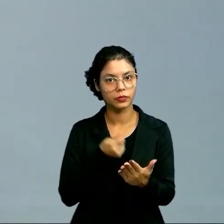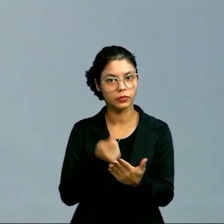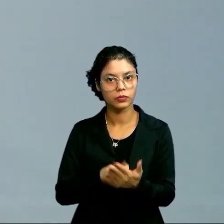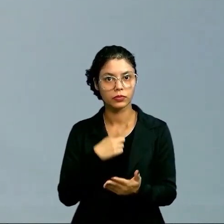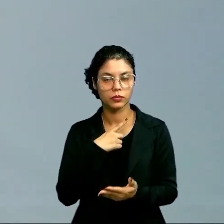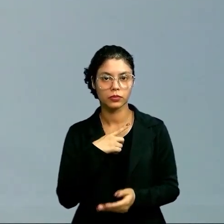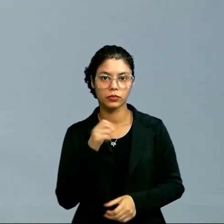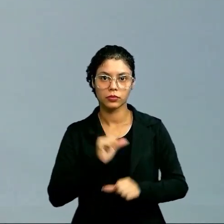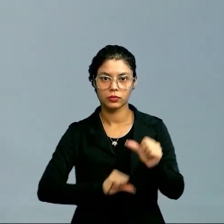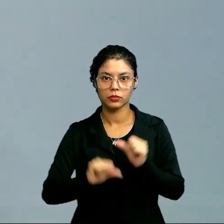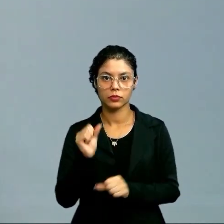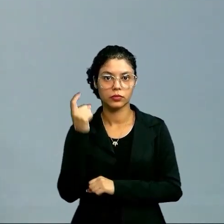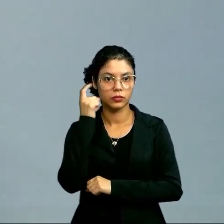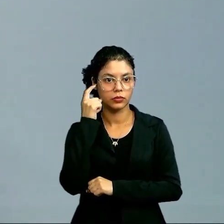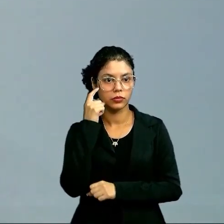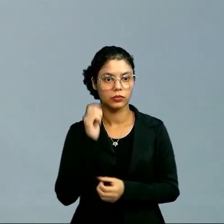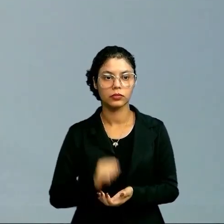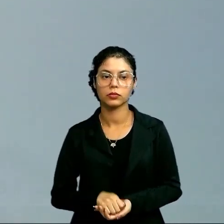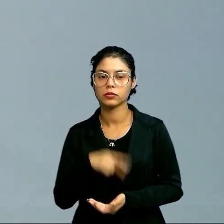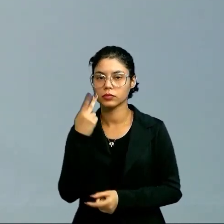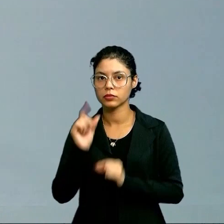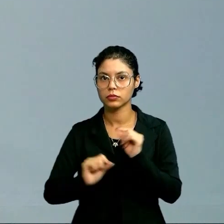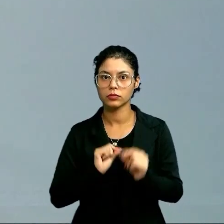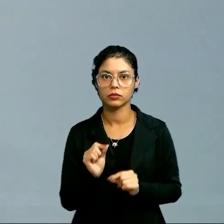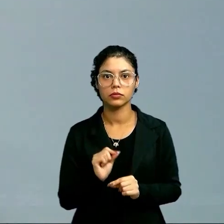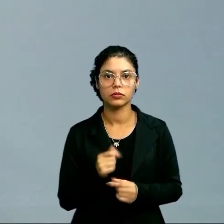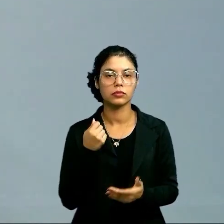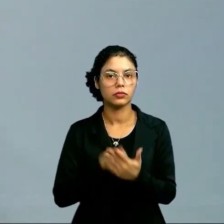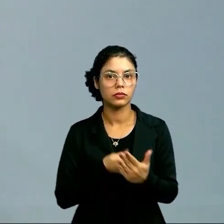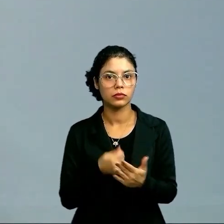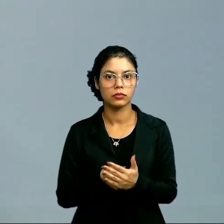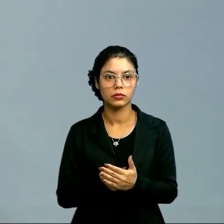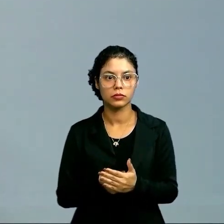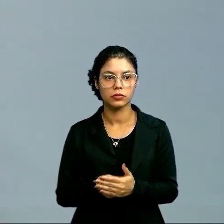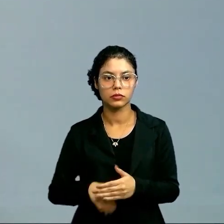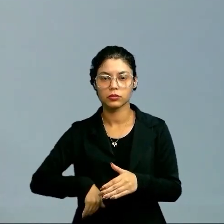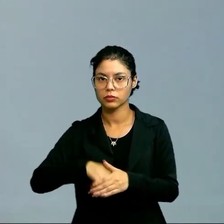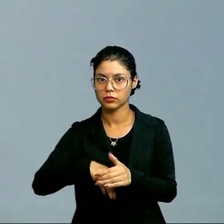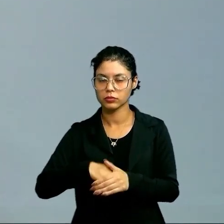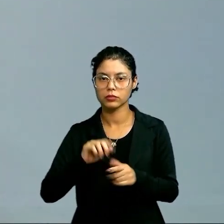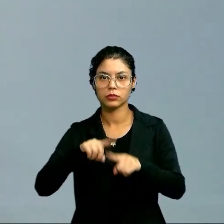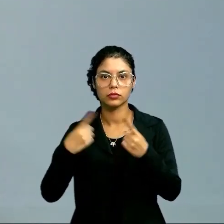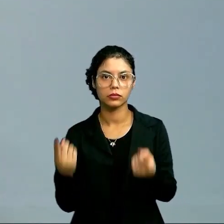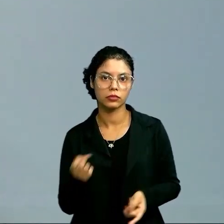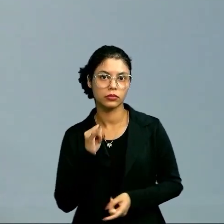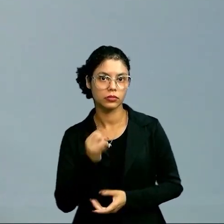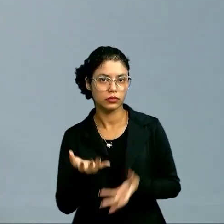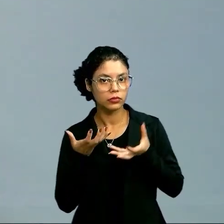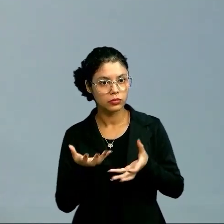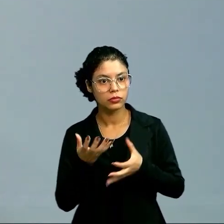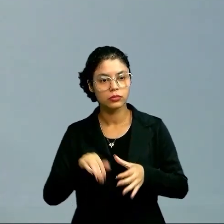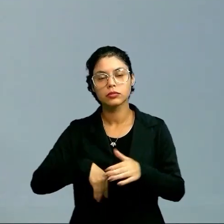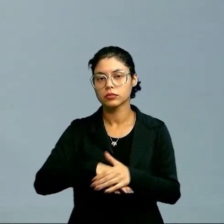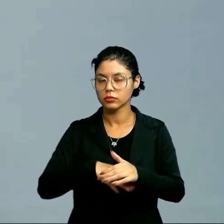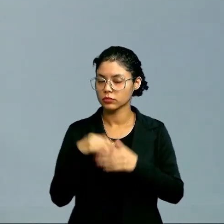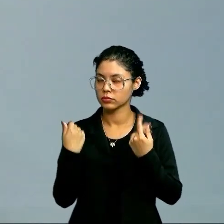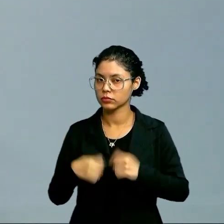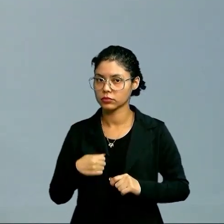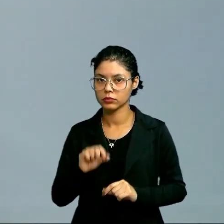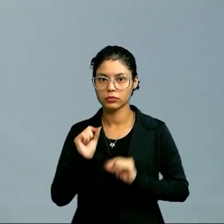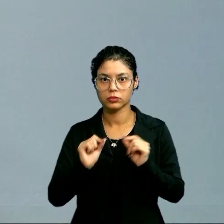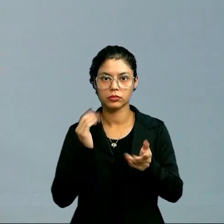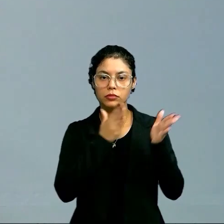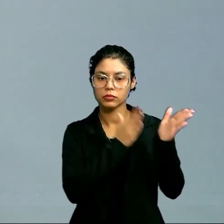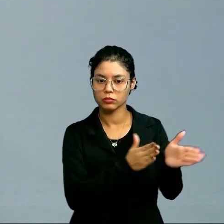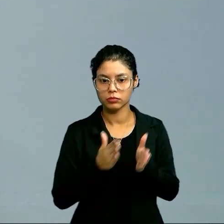tenha uma mudança de mentalidade. Eu costumo dizer que ninguém é obrigado a jogar bola. Mas se a gente quiser jogar bola, a gente precisa seguir